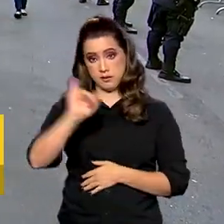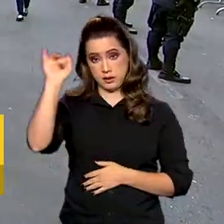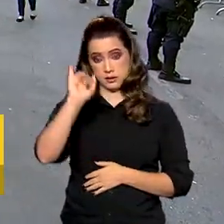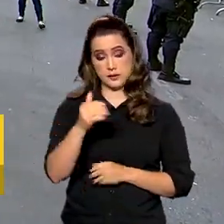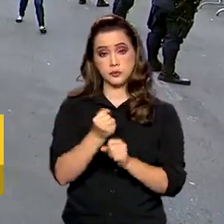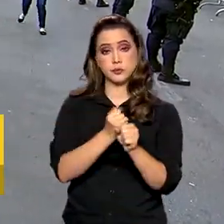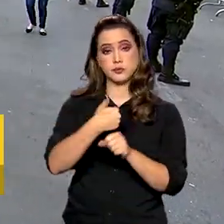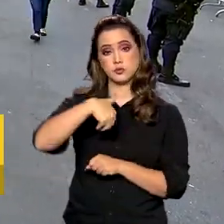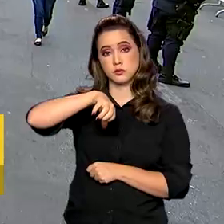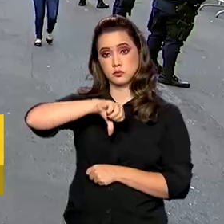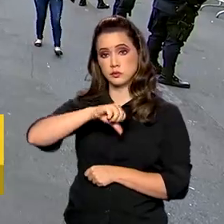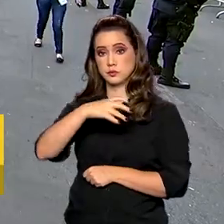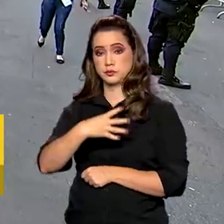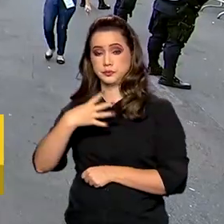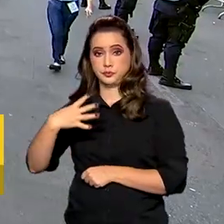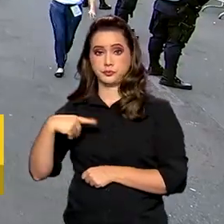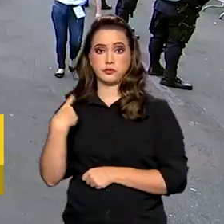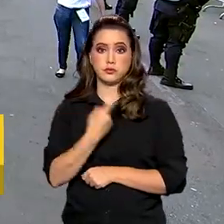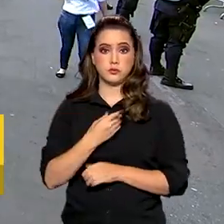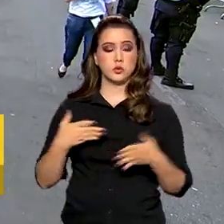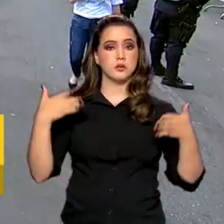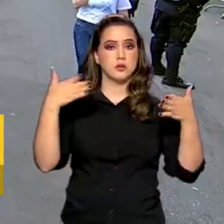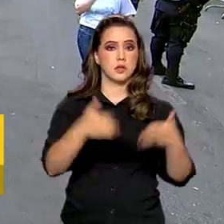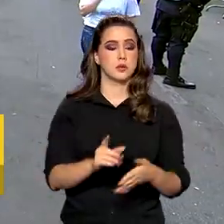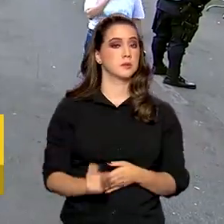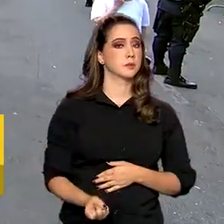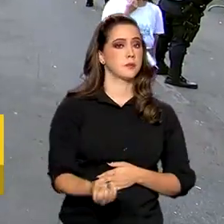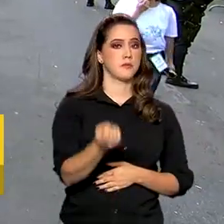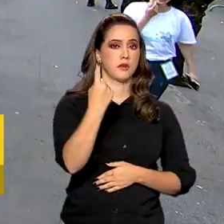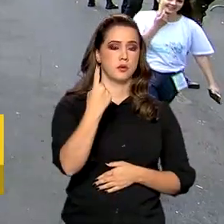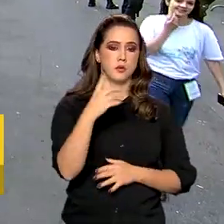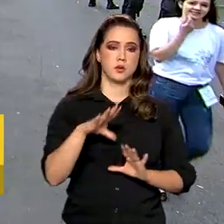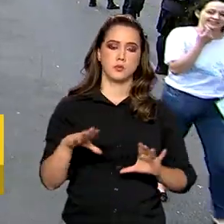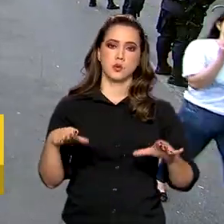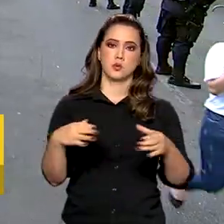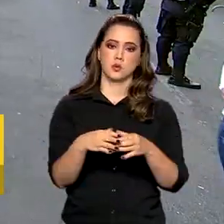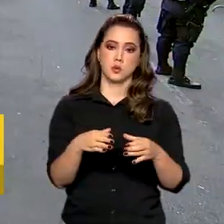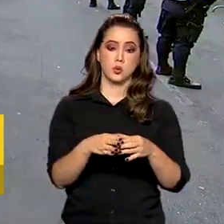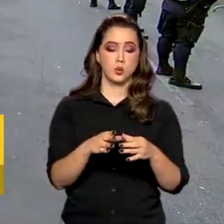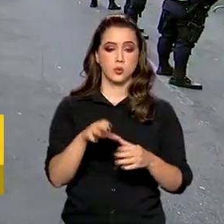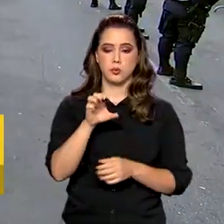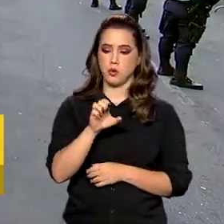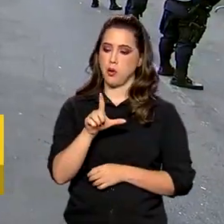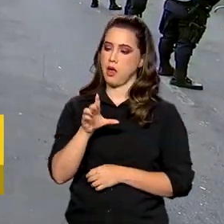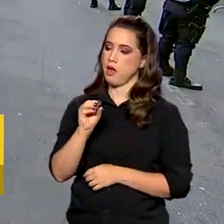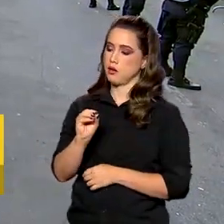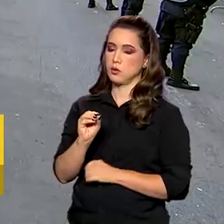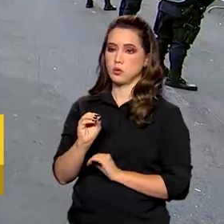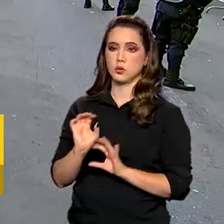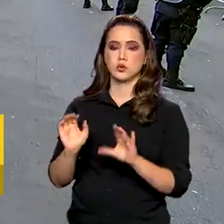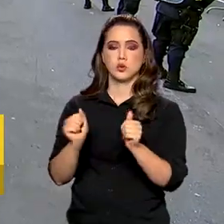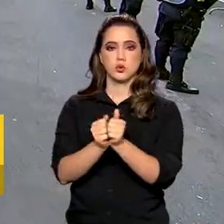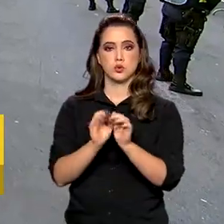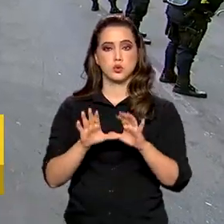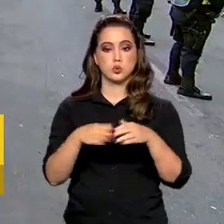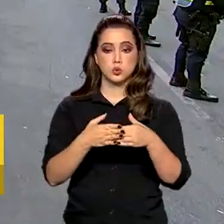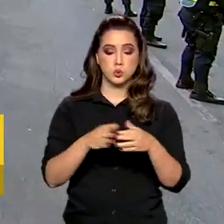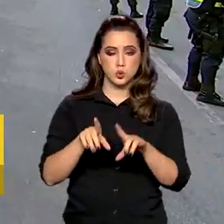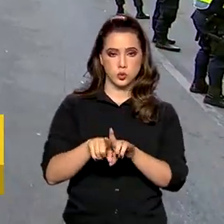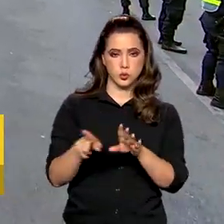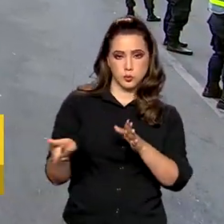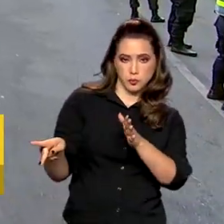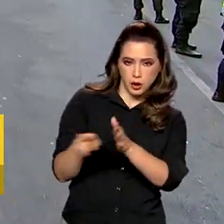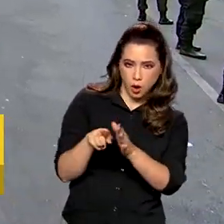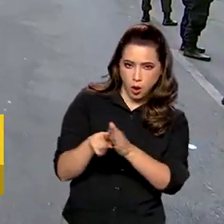de 1944, nós tivemos a participação da primeira ELO junto aí à Força Expedicionária Brasileira.